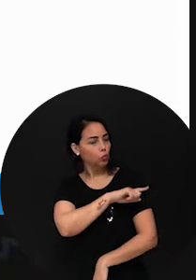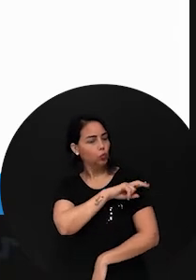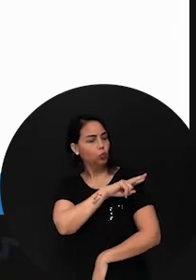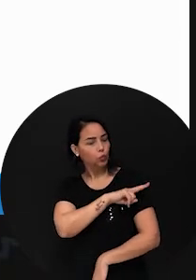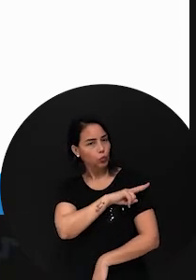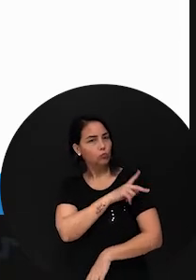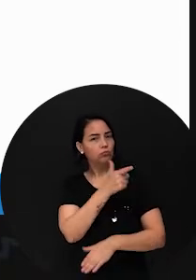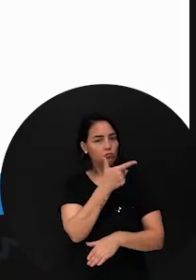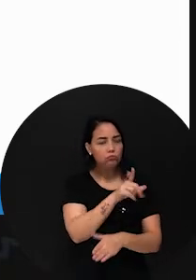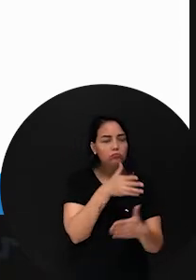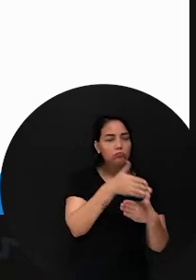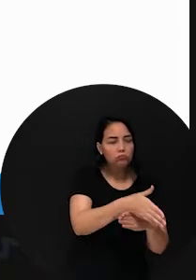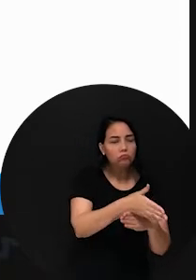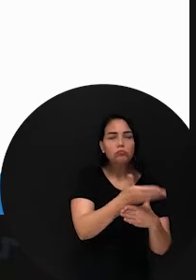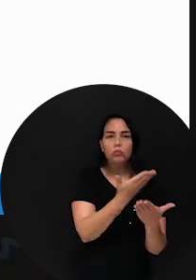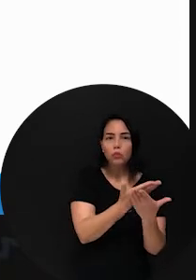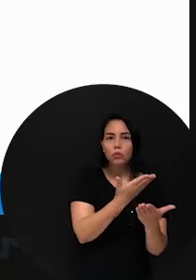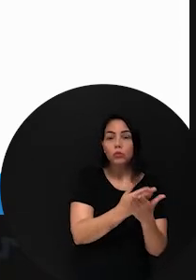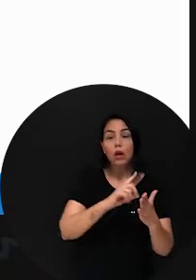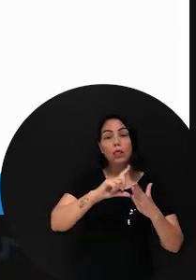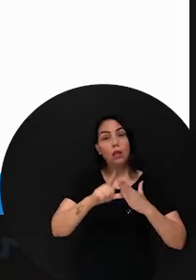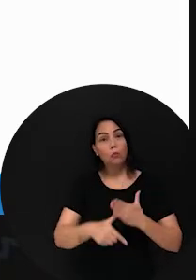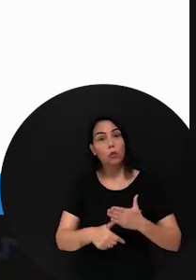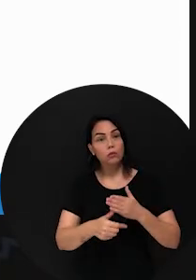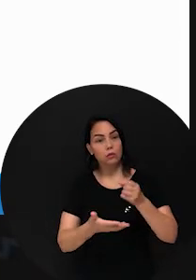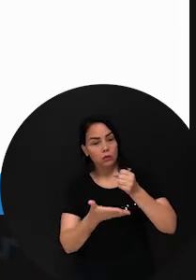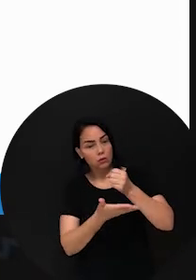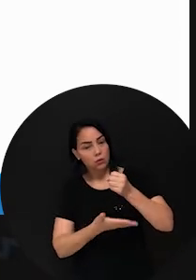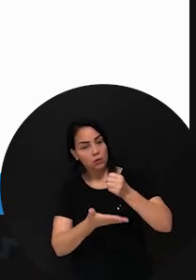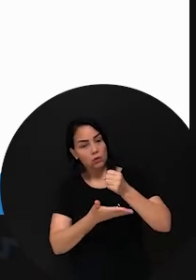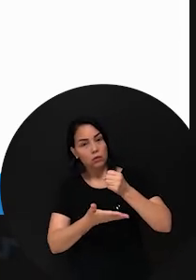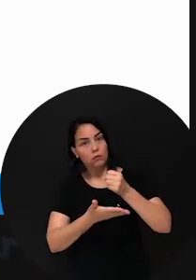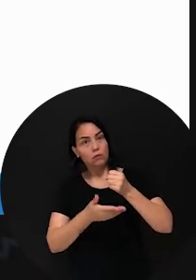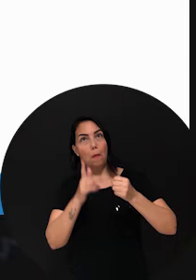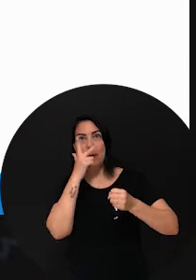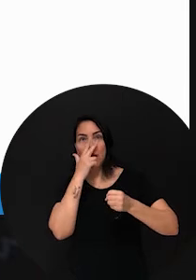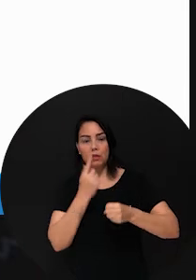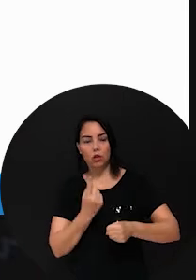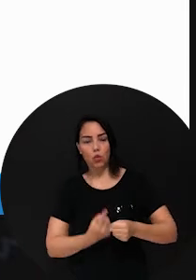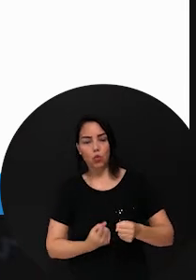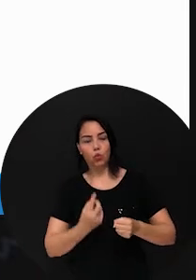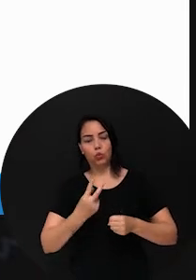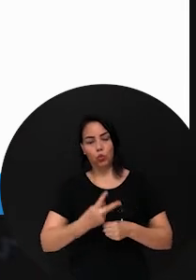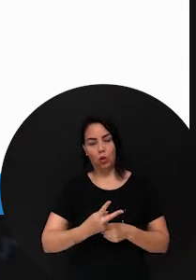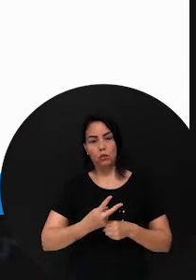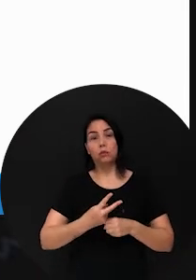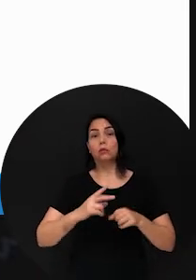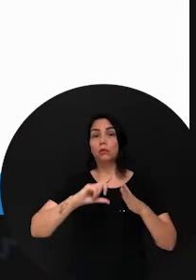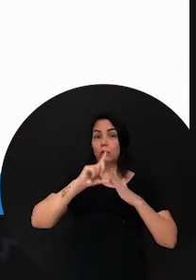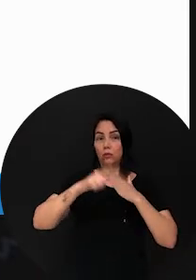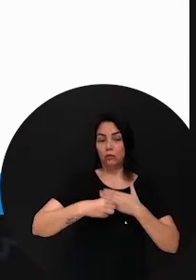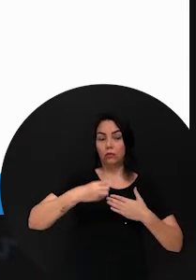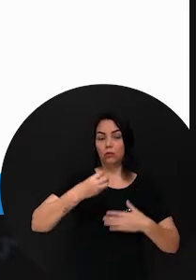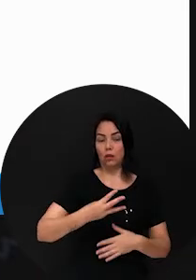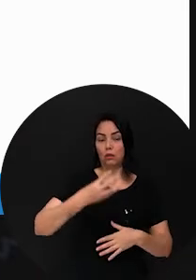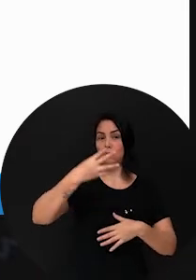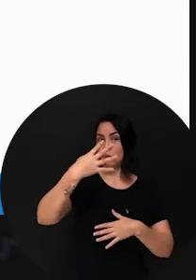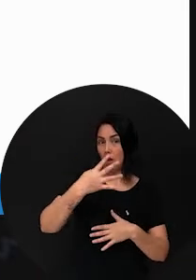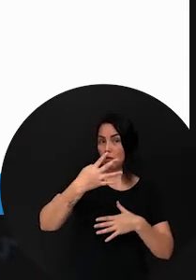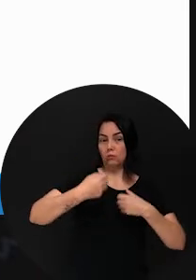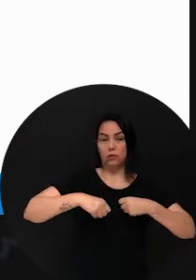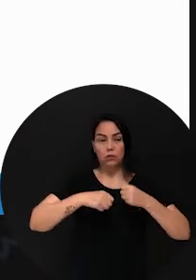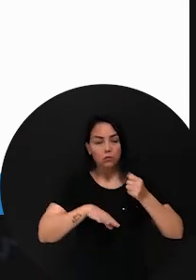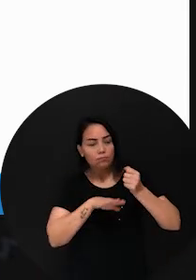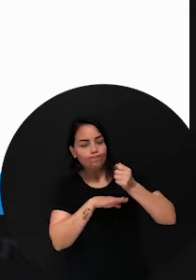depois entrando no nível 3 e 4, já estão tocando o seu instrumento com mais facilidade, com mais habilidade, já tem